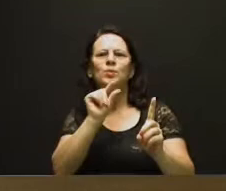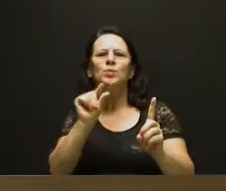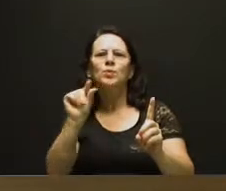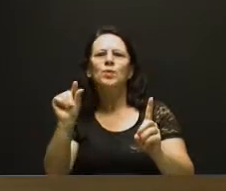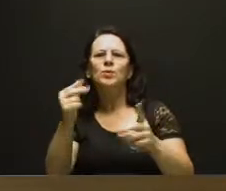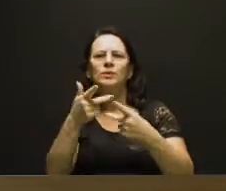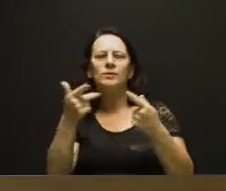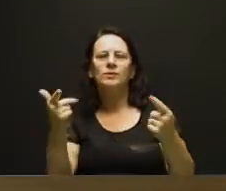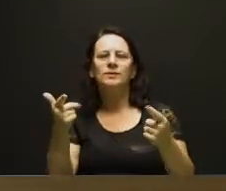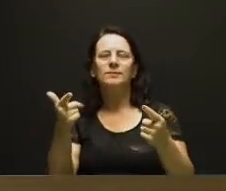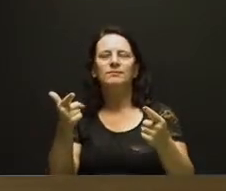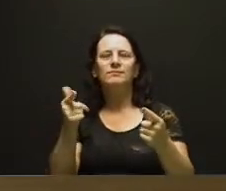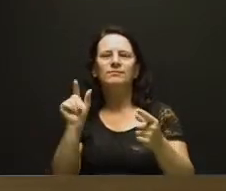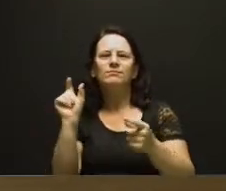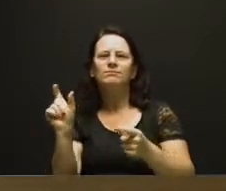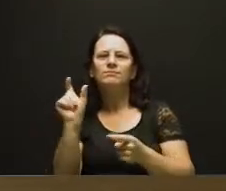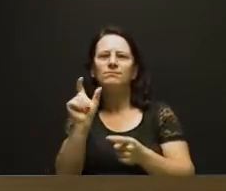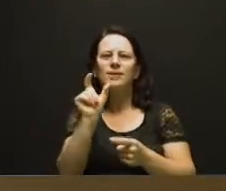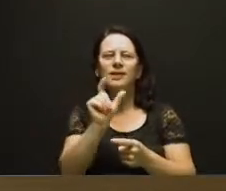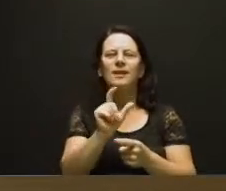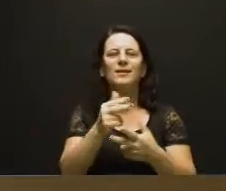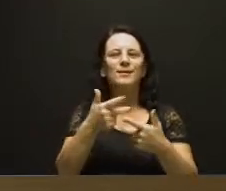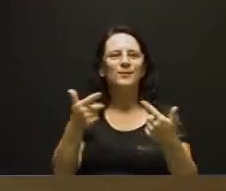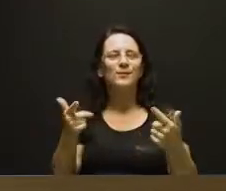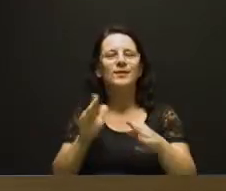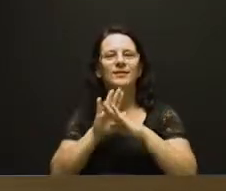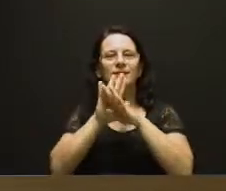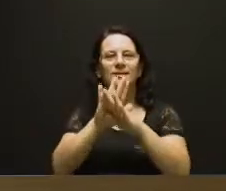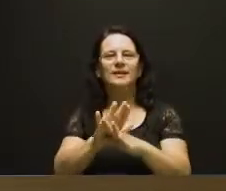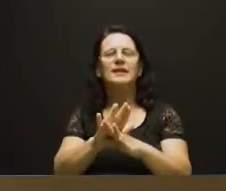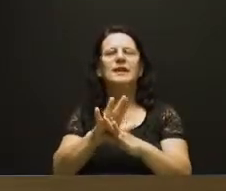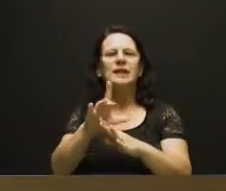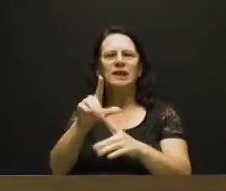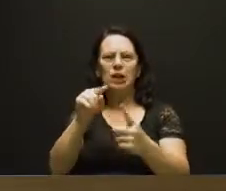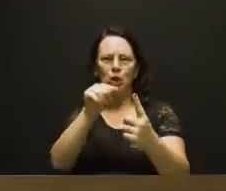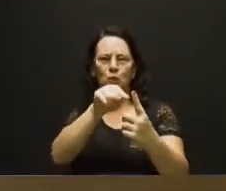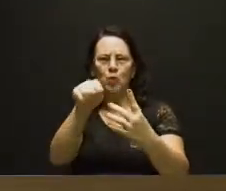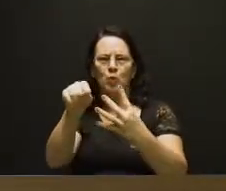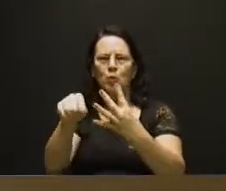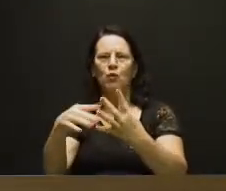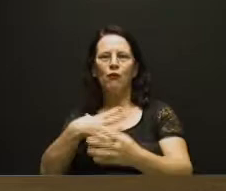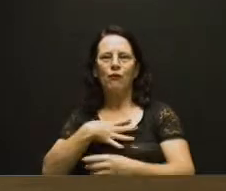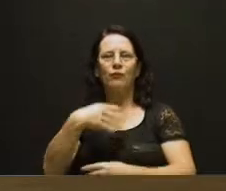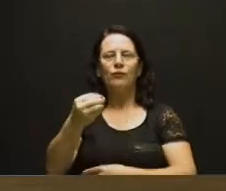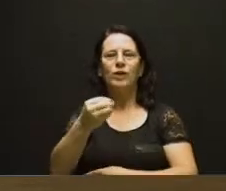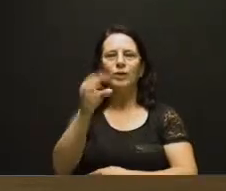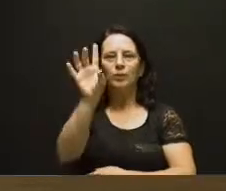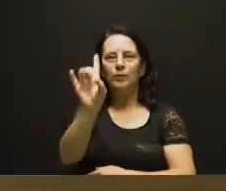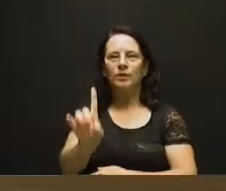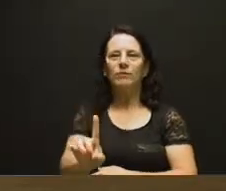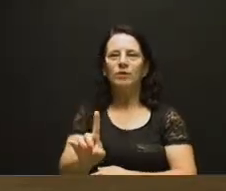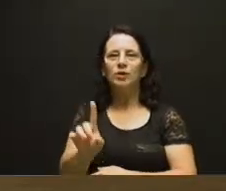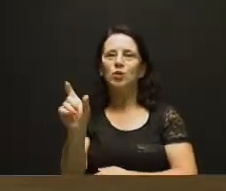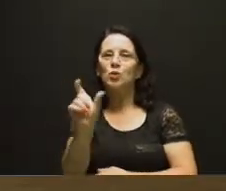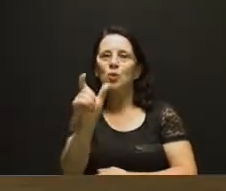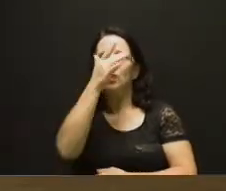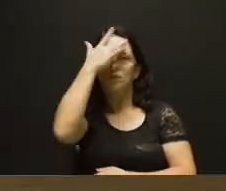tenho toda a certeza que todos aqui já viveram que tem um filho uma filha com deficiência